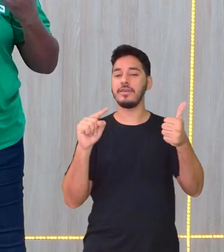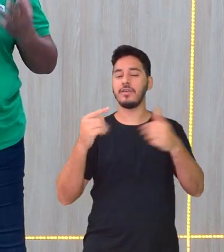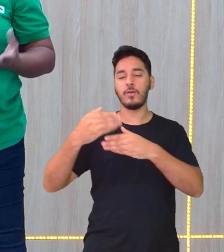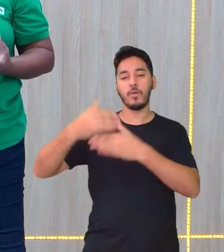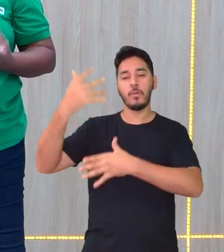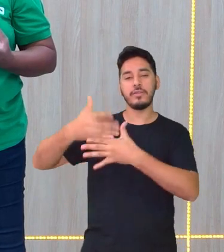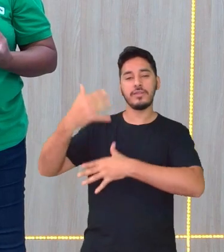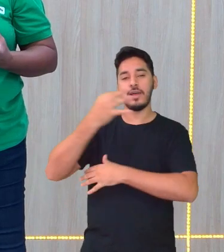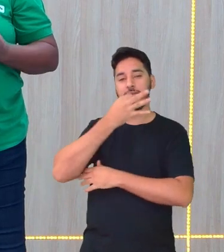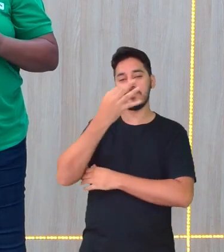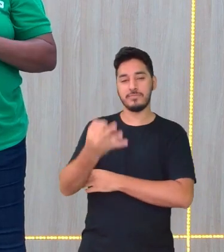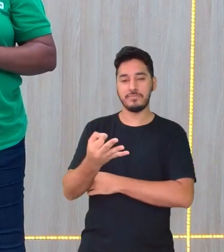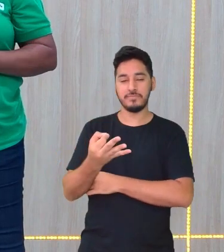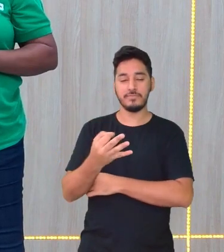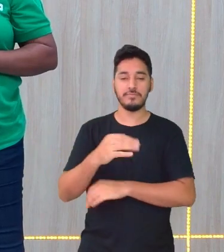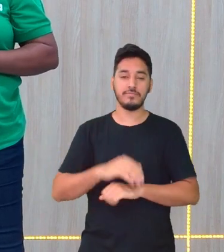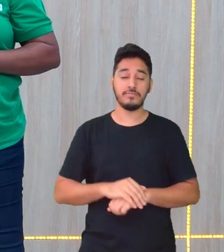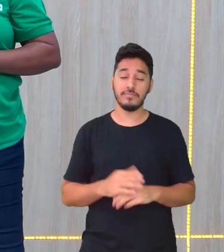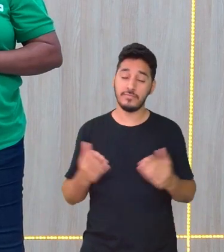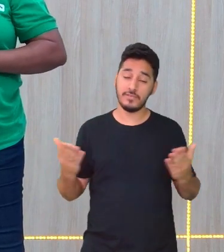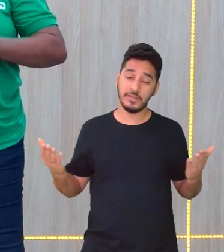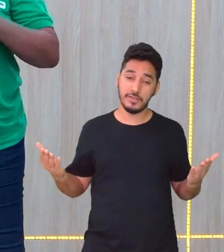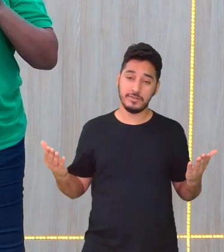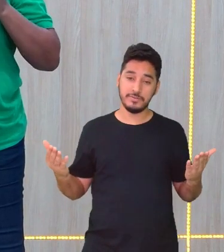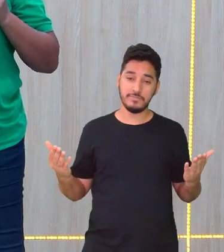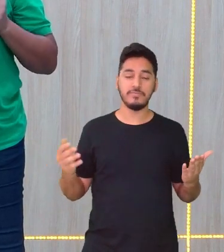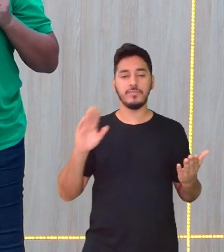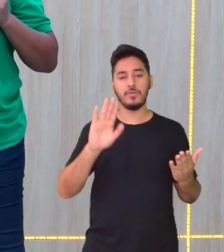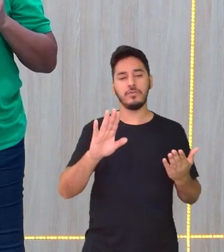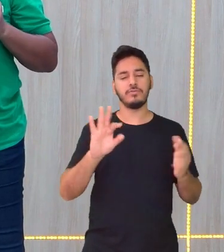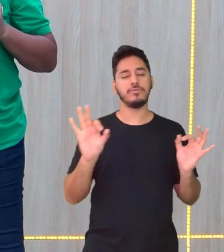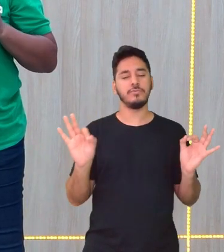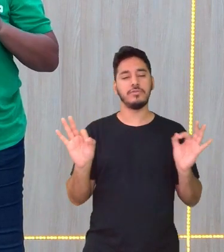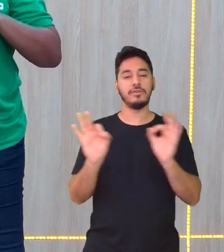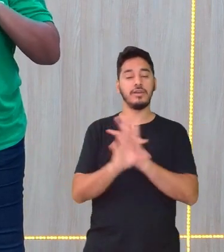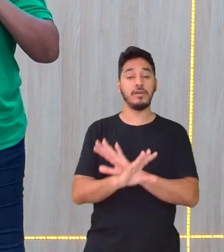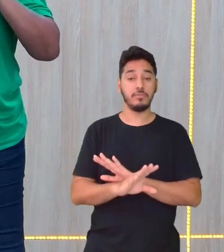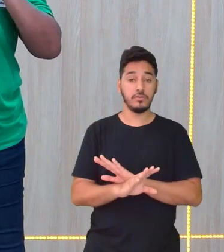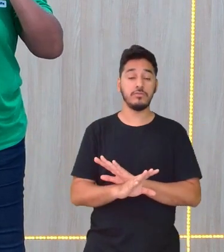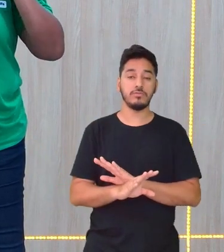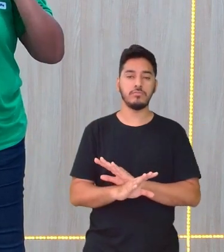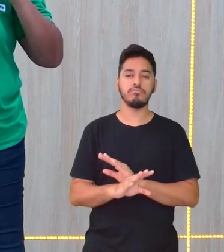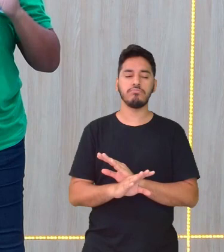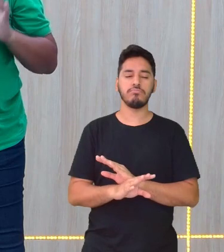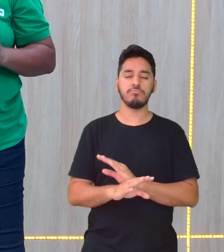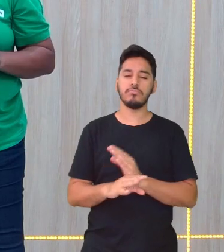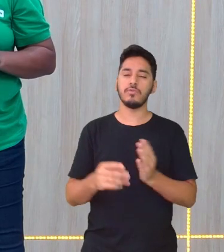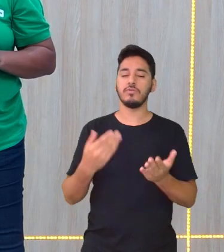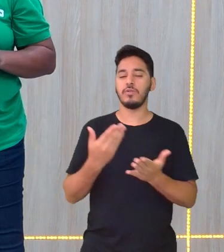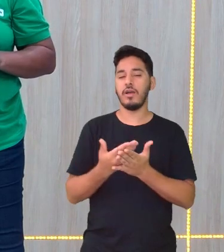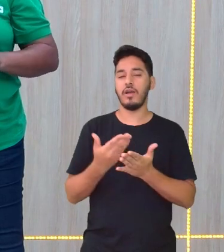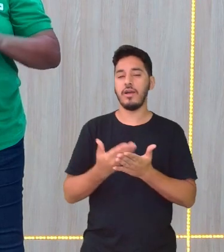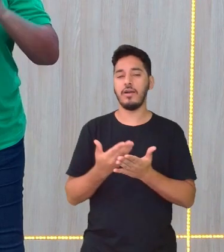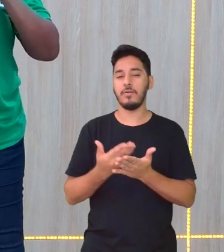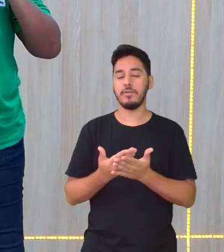comentário sobre as aulas. E é isso, gente. Nós estamos chegando ao final da nossa